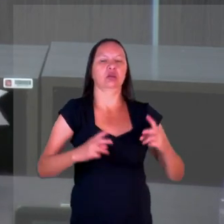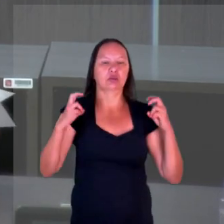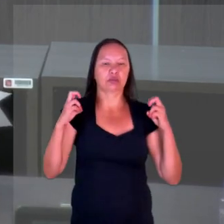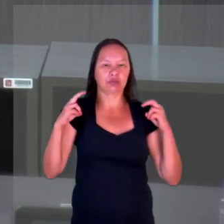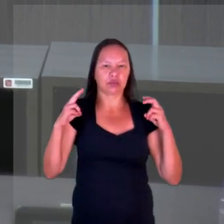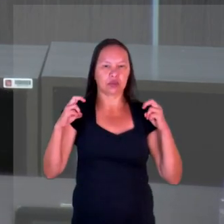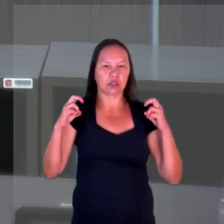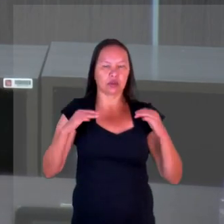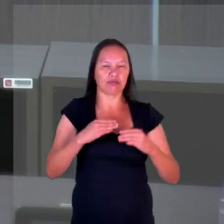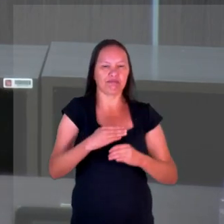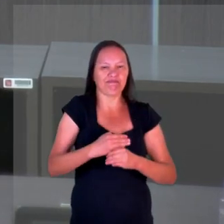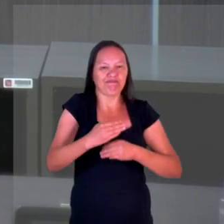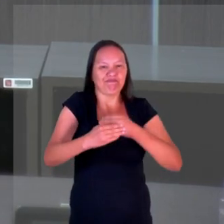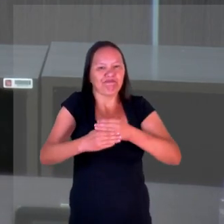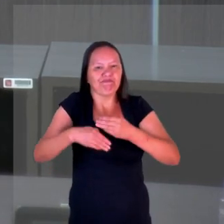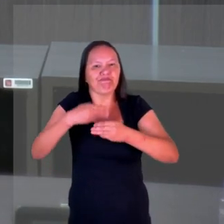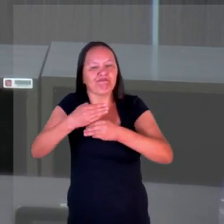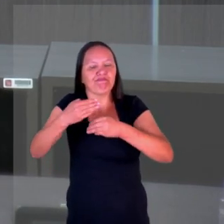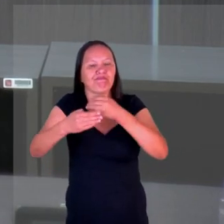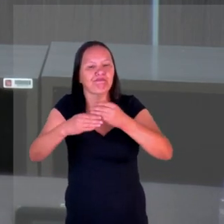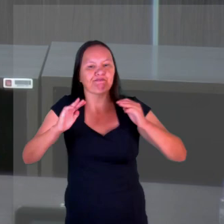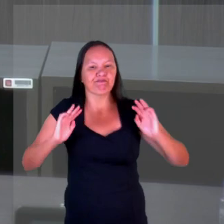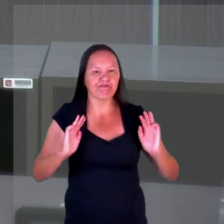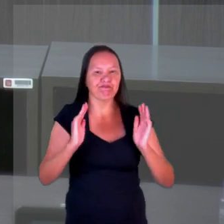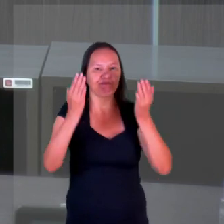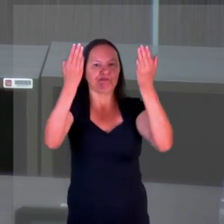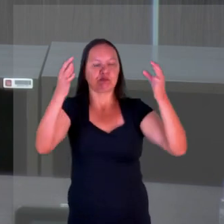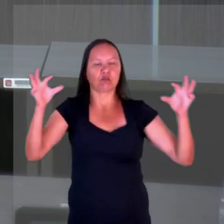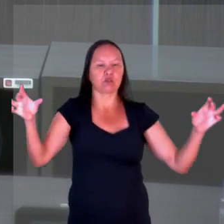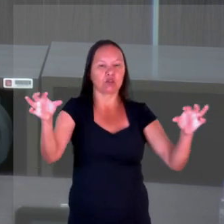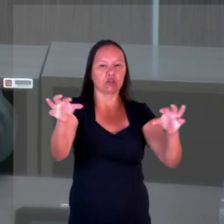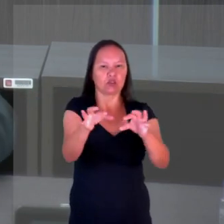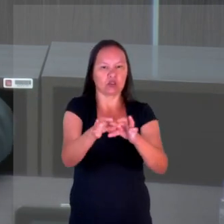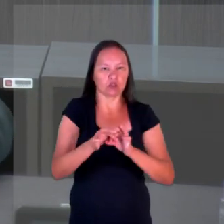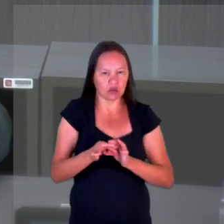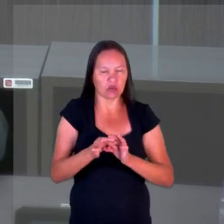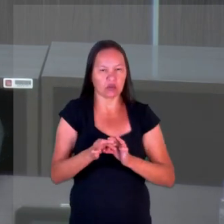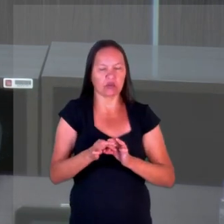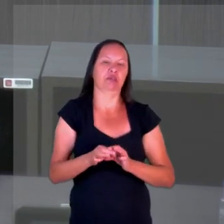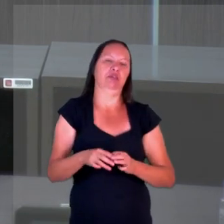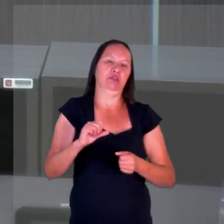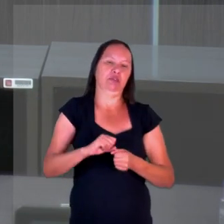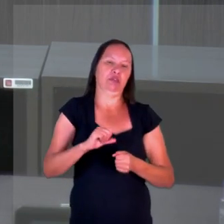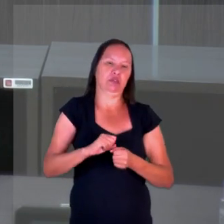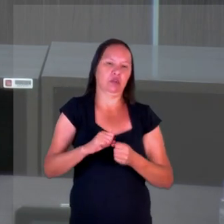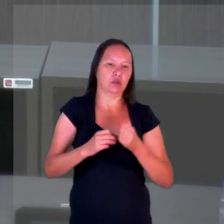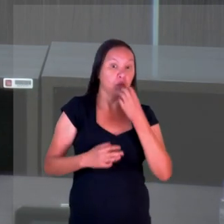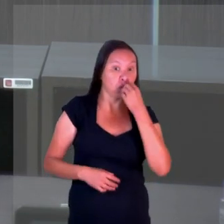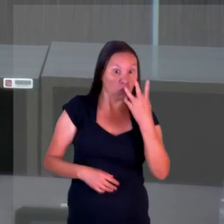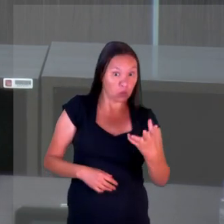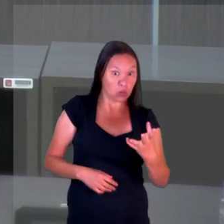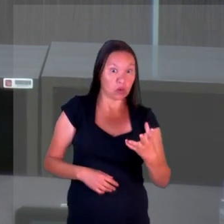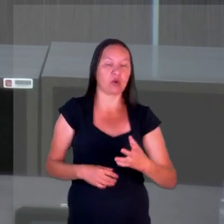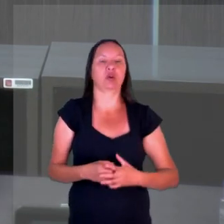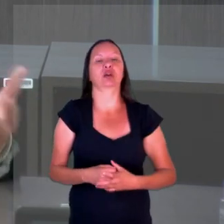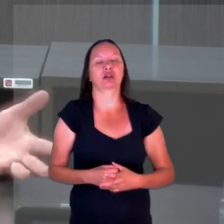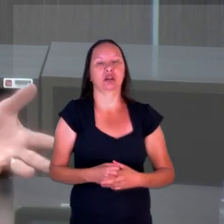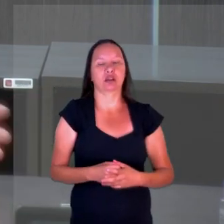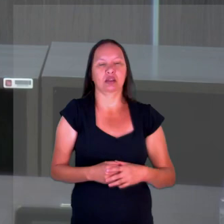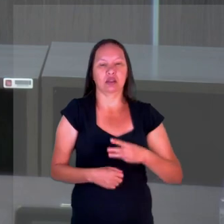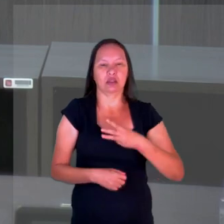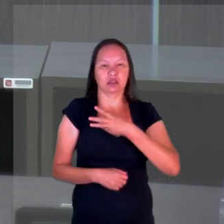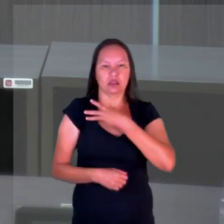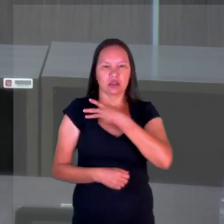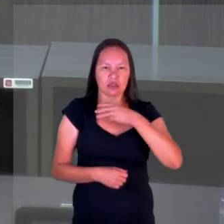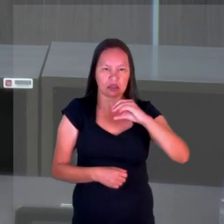que vai ser desenvolvido nesse encontro temático nacional e ficamos muito com a boa sensação de que o cnmp